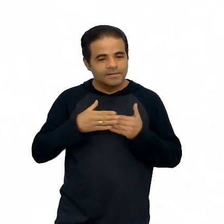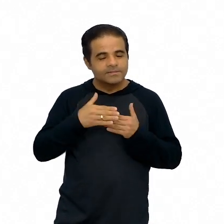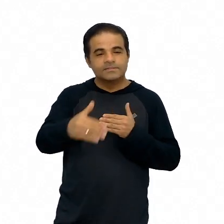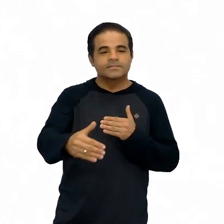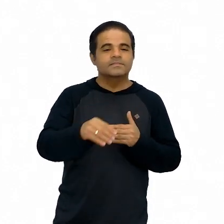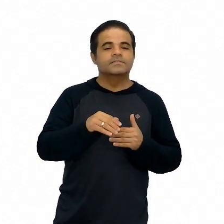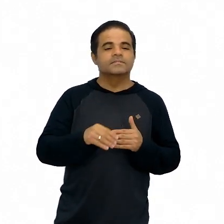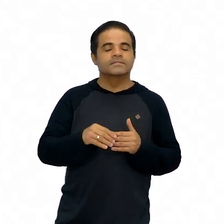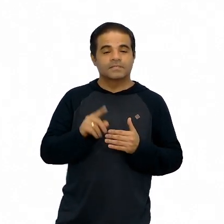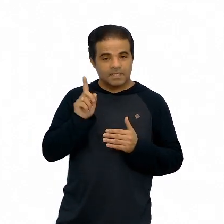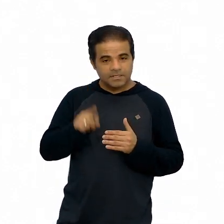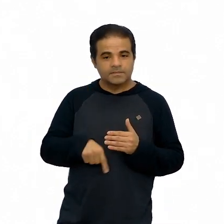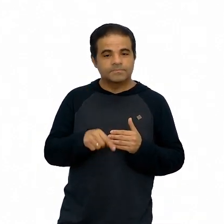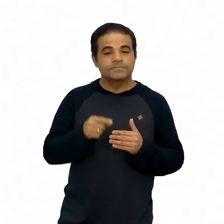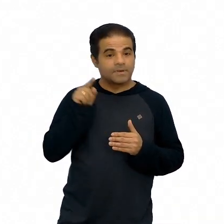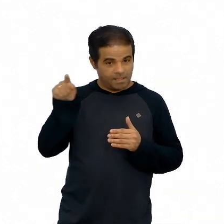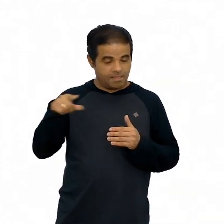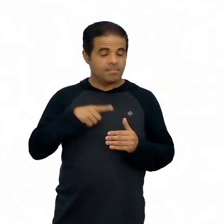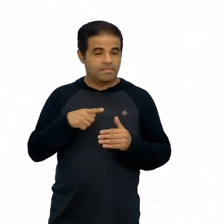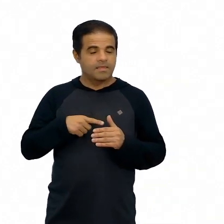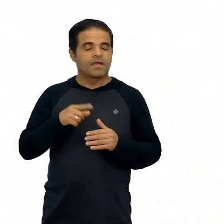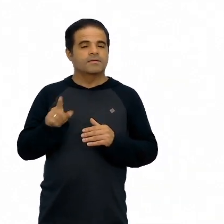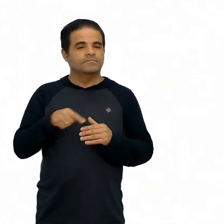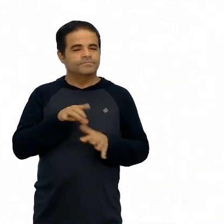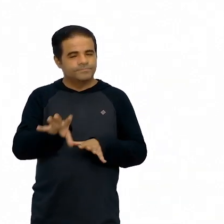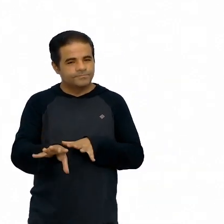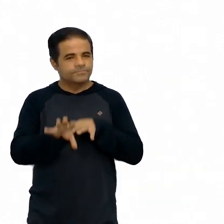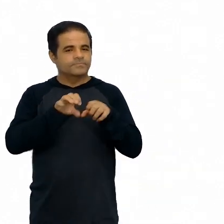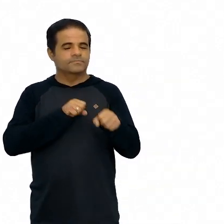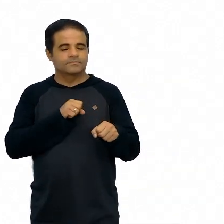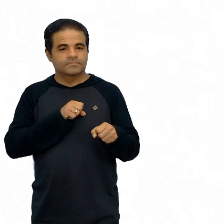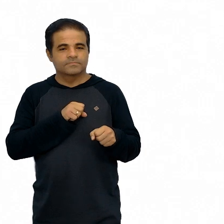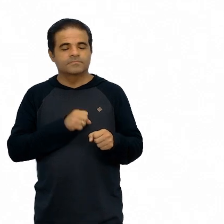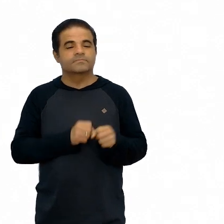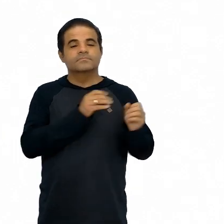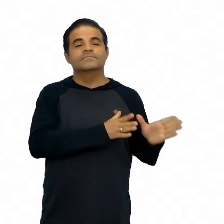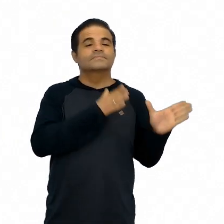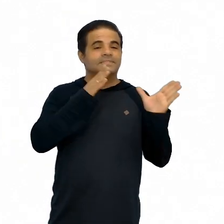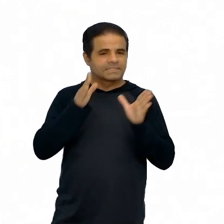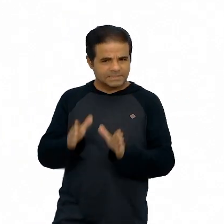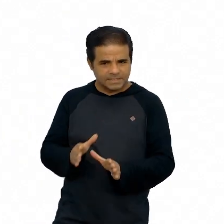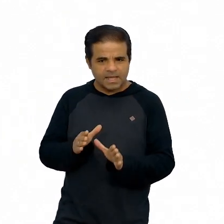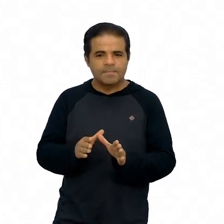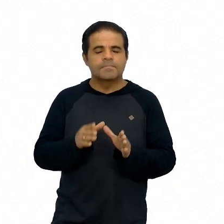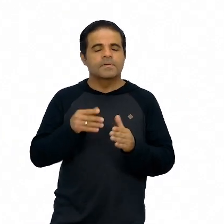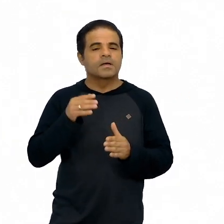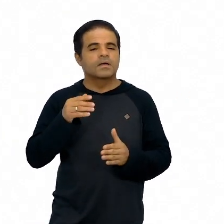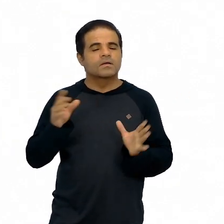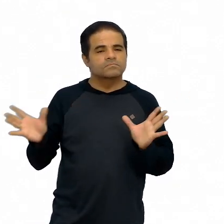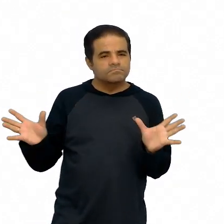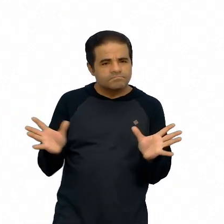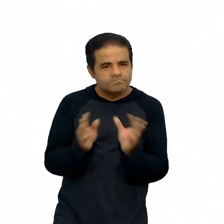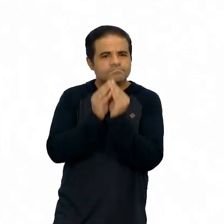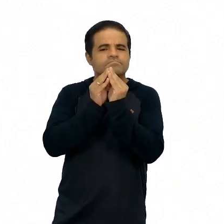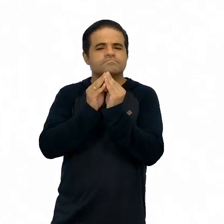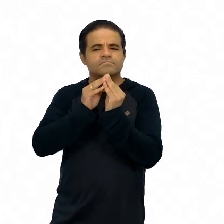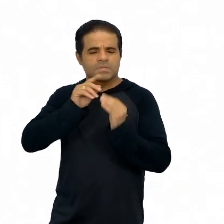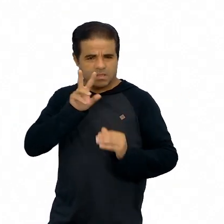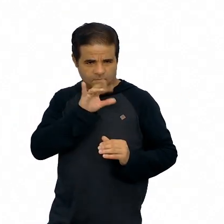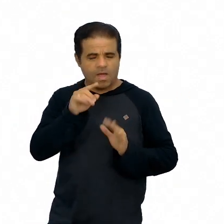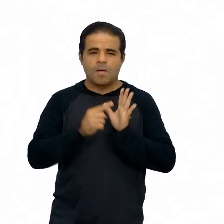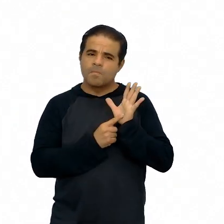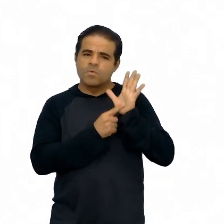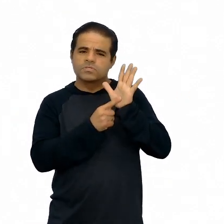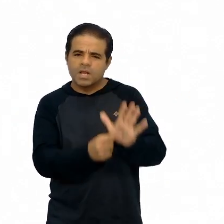Marco Assis. Lá da formação, chama formação de etapa, é 45 minutos, que ele